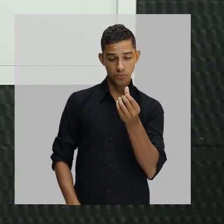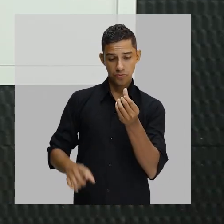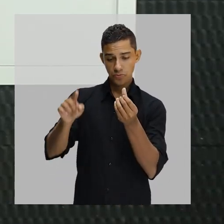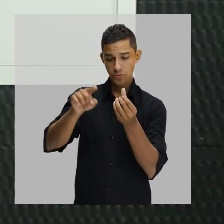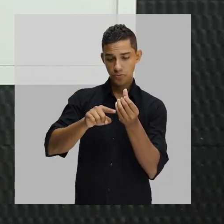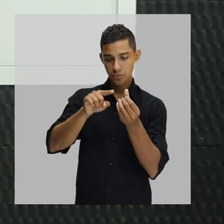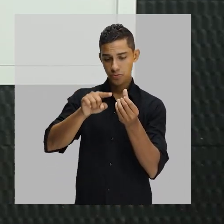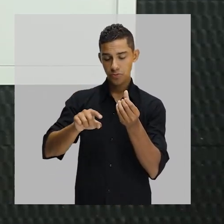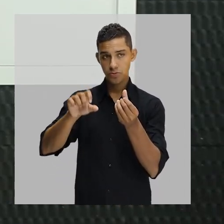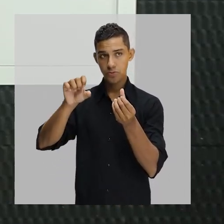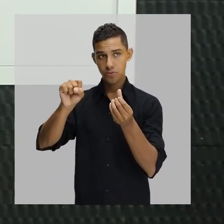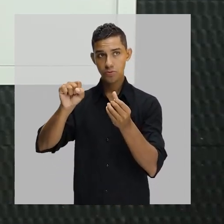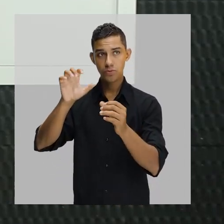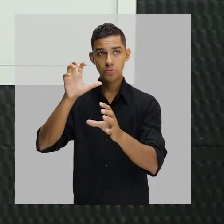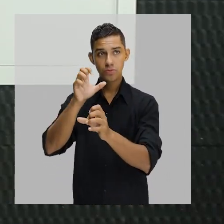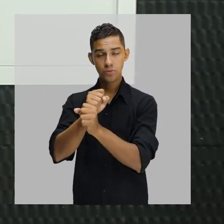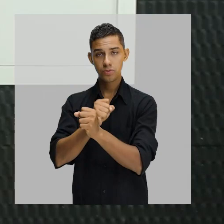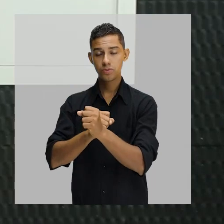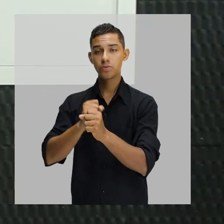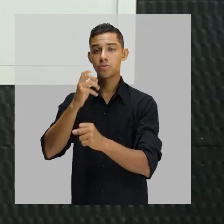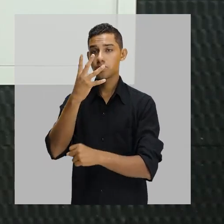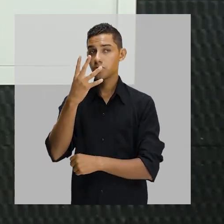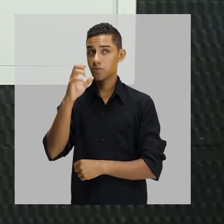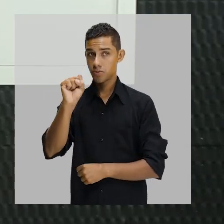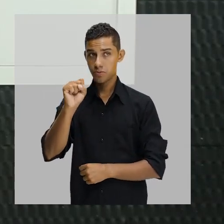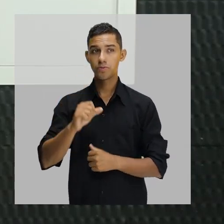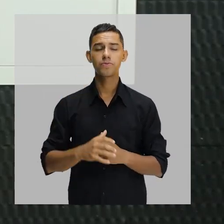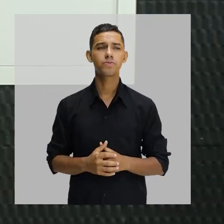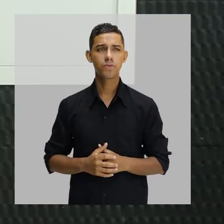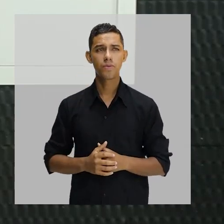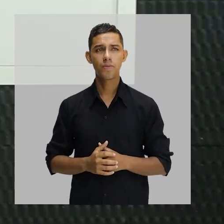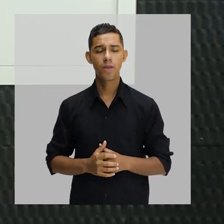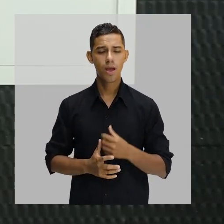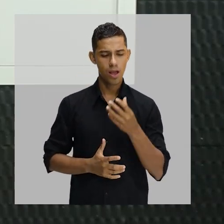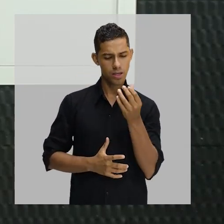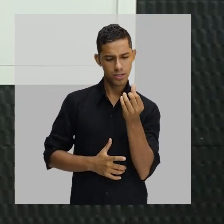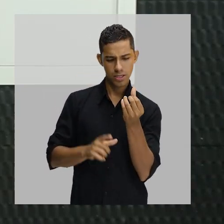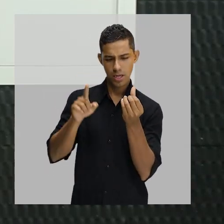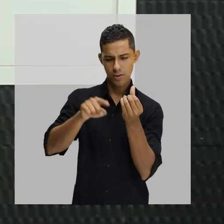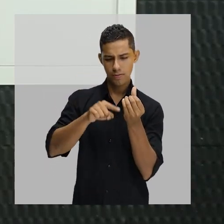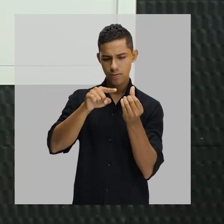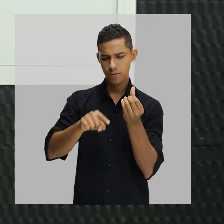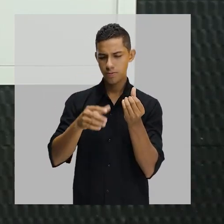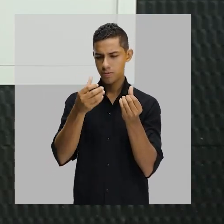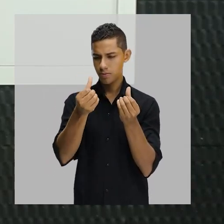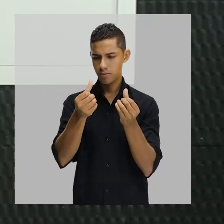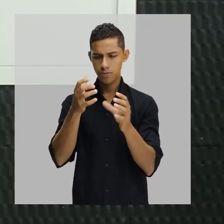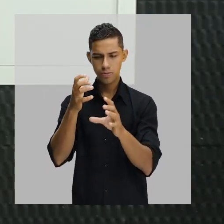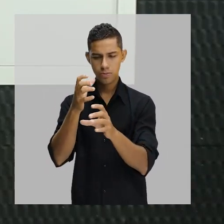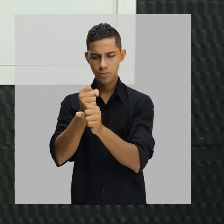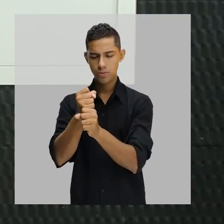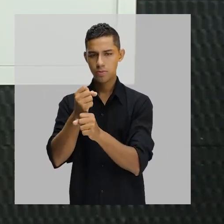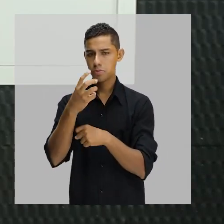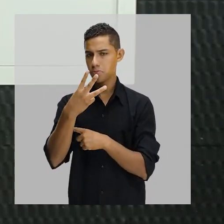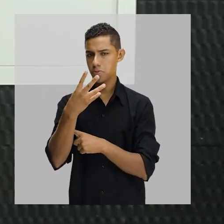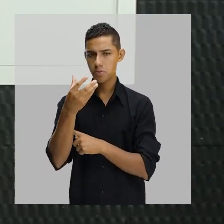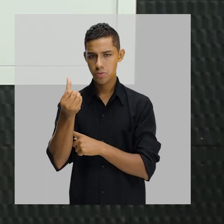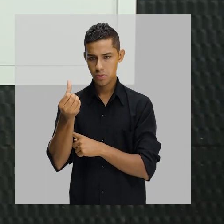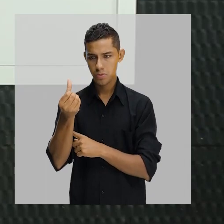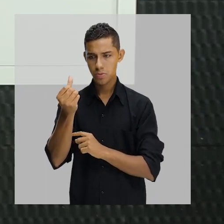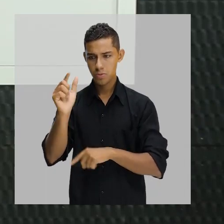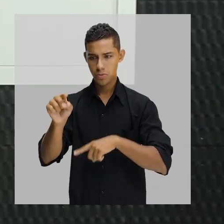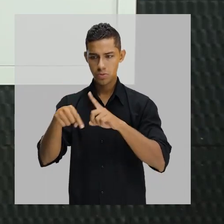6, 36. Mais 4, 40, né? Então vai 4 novamente,